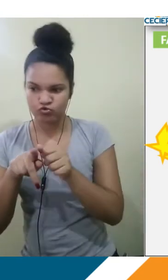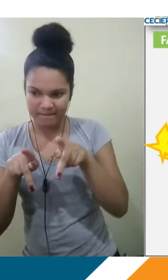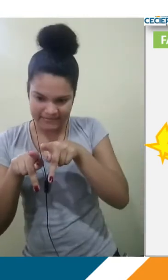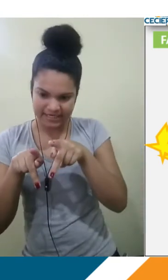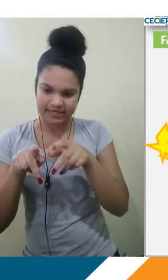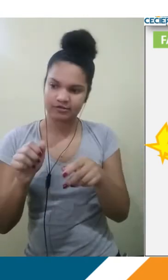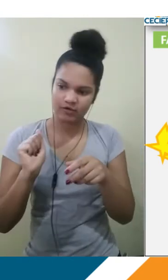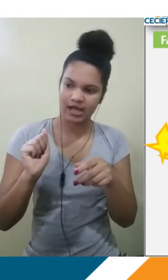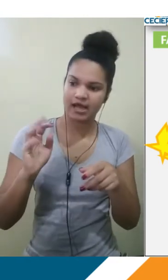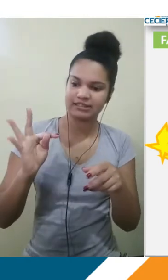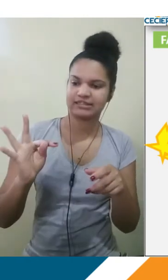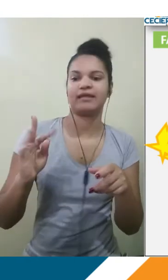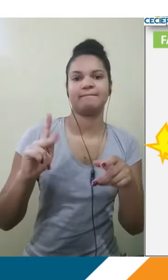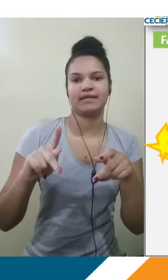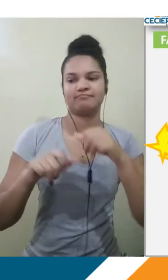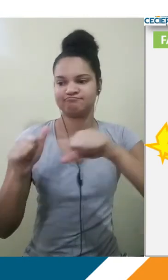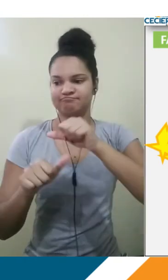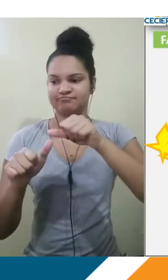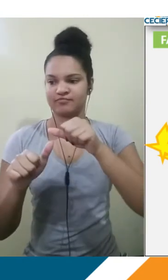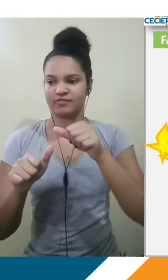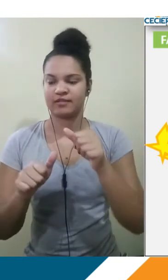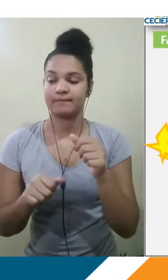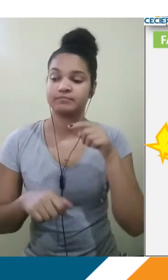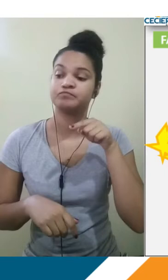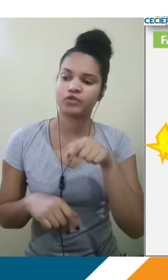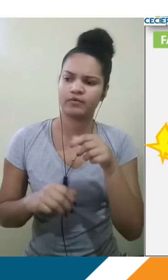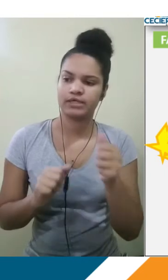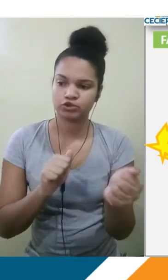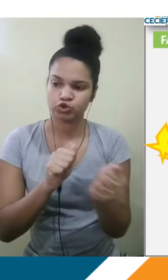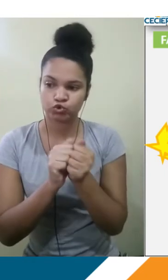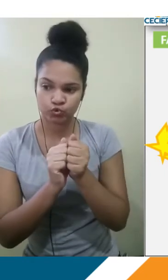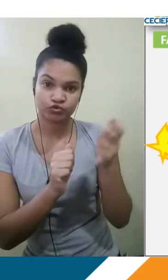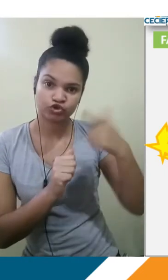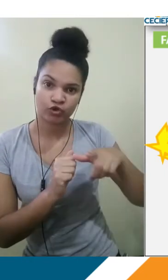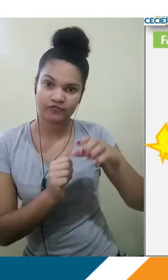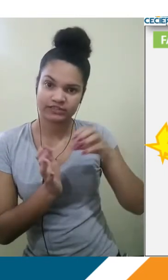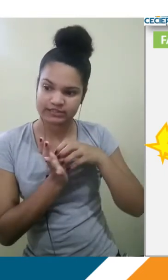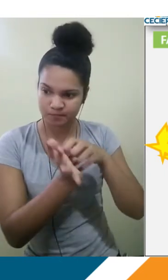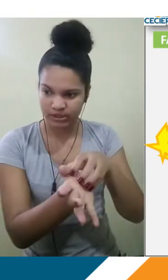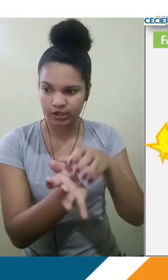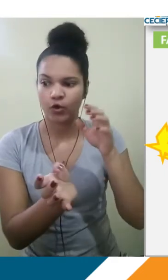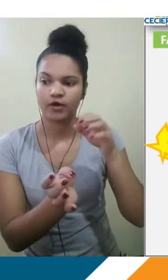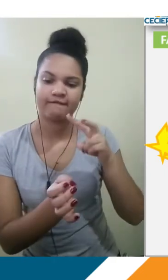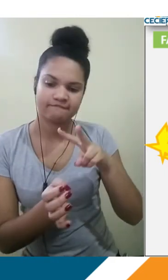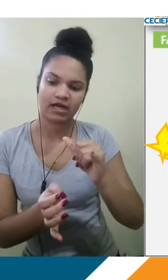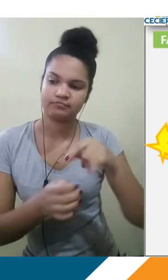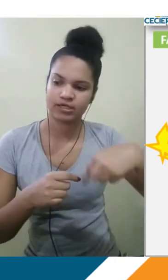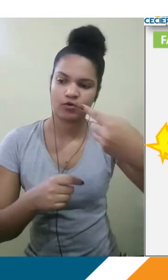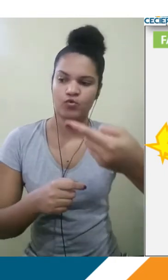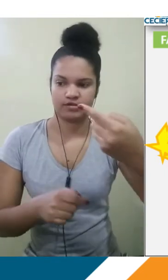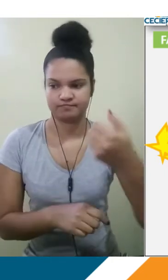para reações que necessitam de energia. Aí os hidrogênios se ligam aos transportadores e vão ser levados para a próxima